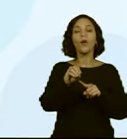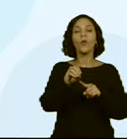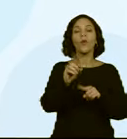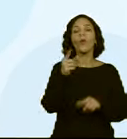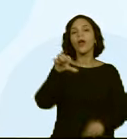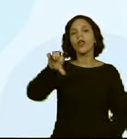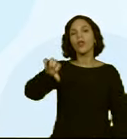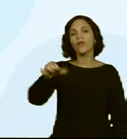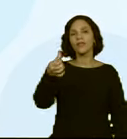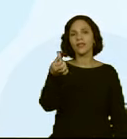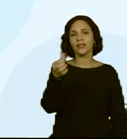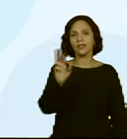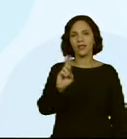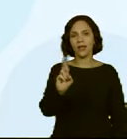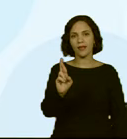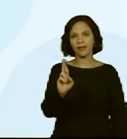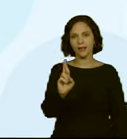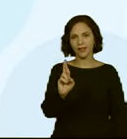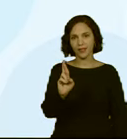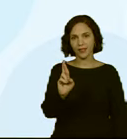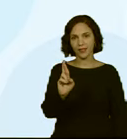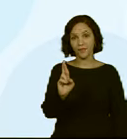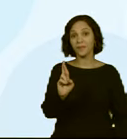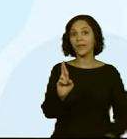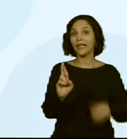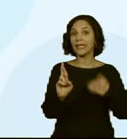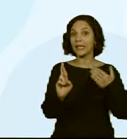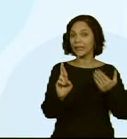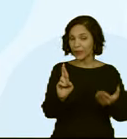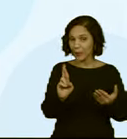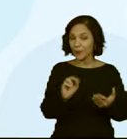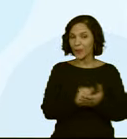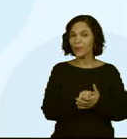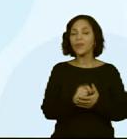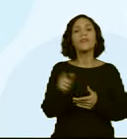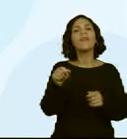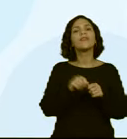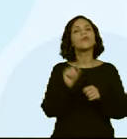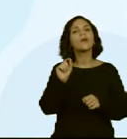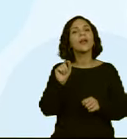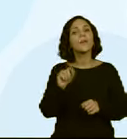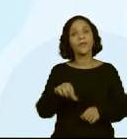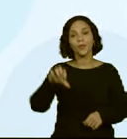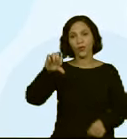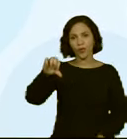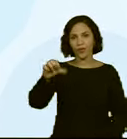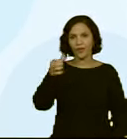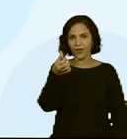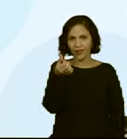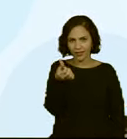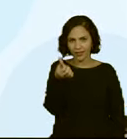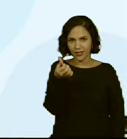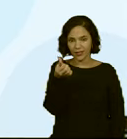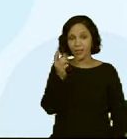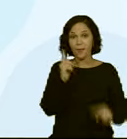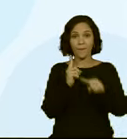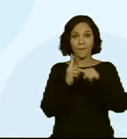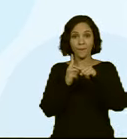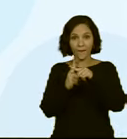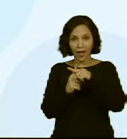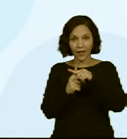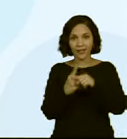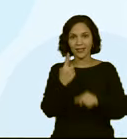96 reais tá E aí por fim o que a gente vai pegar os 96 mais ou